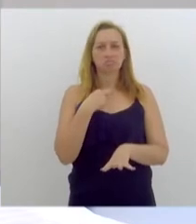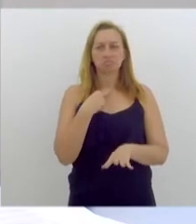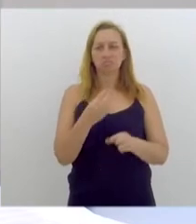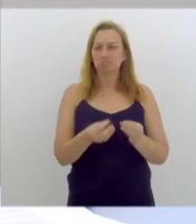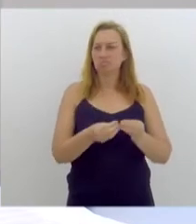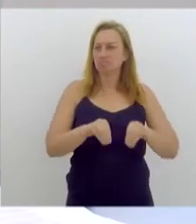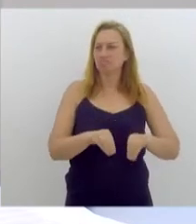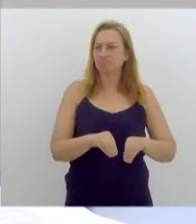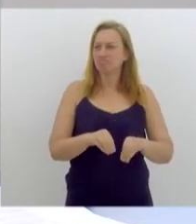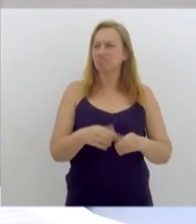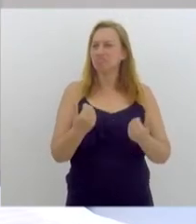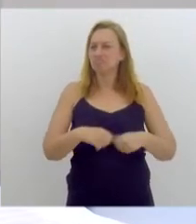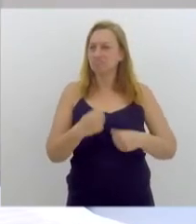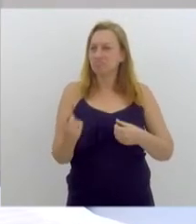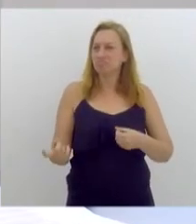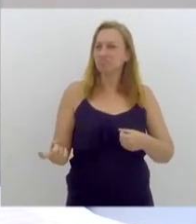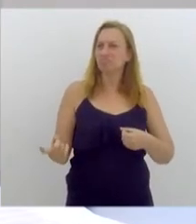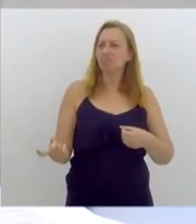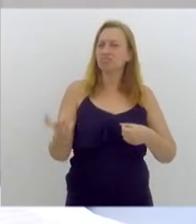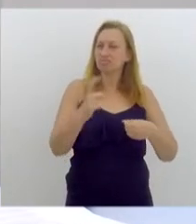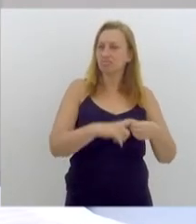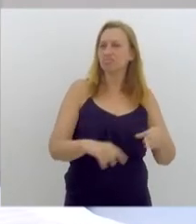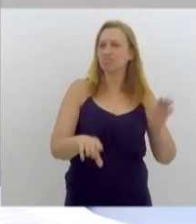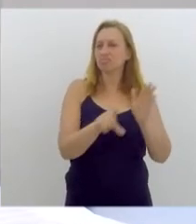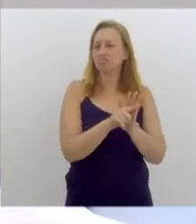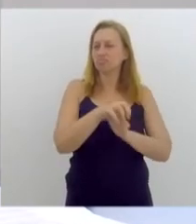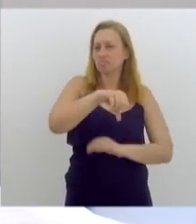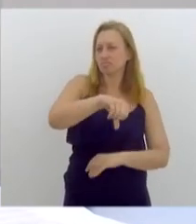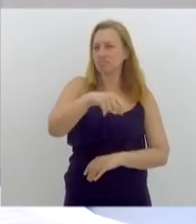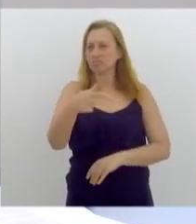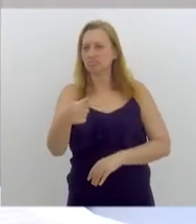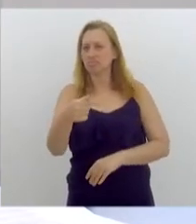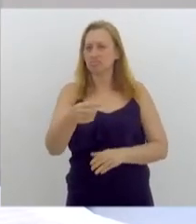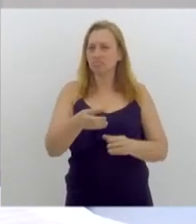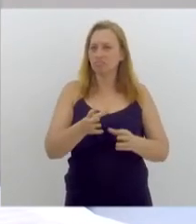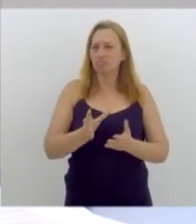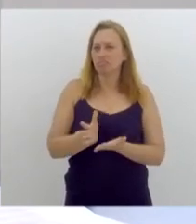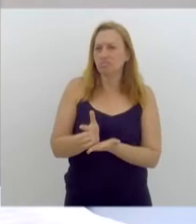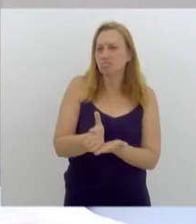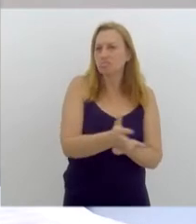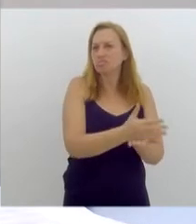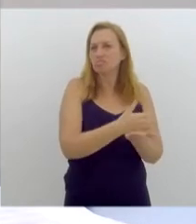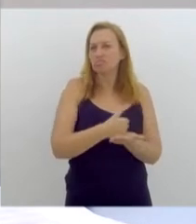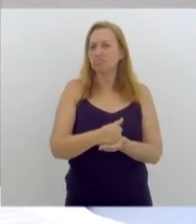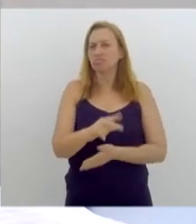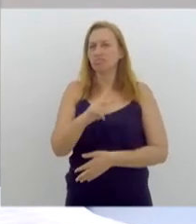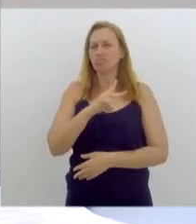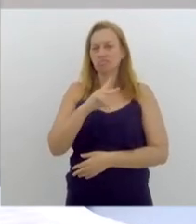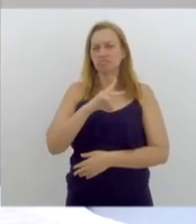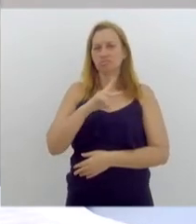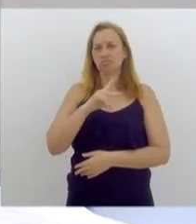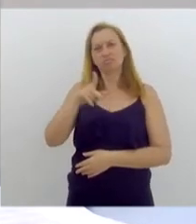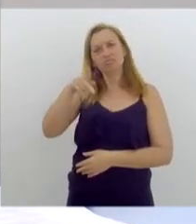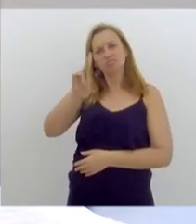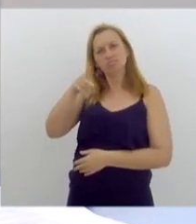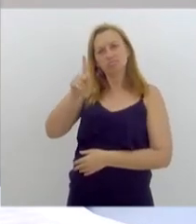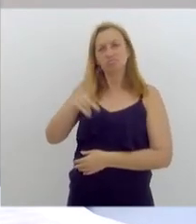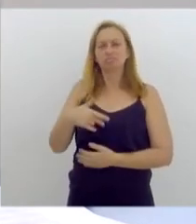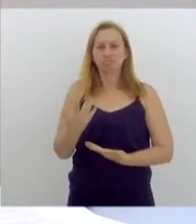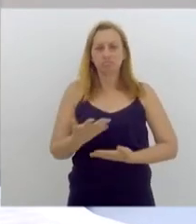porque tem que voltar a lei de 97 aos cálculos dos próprios royals